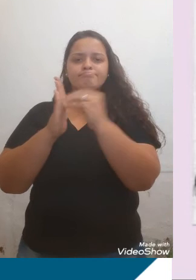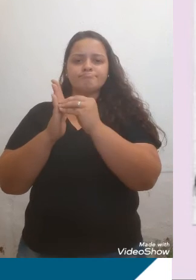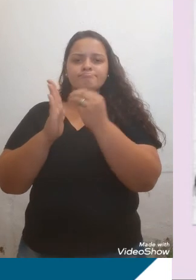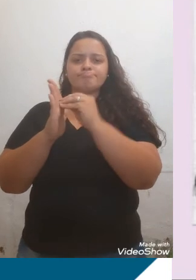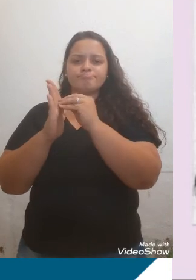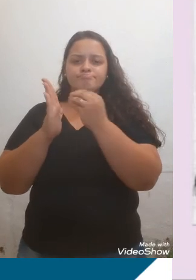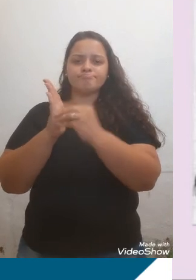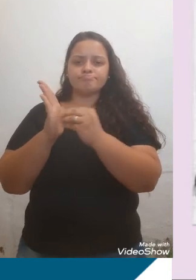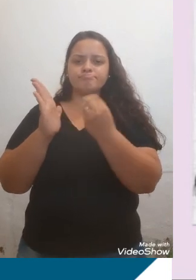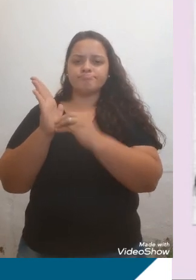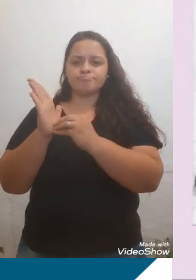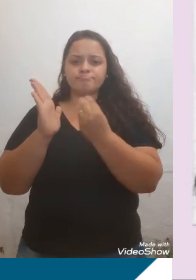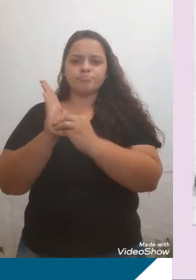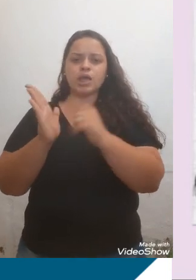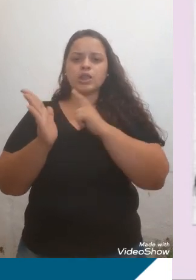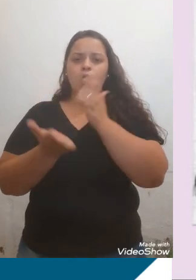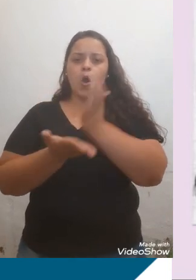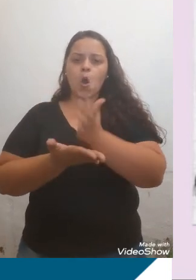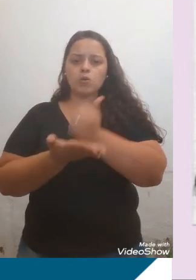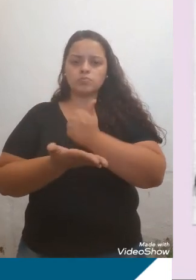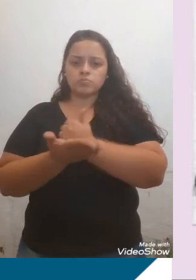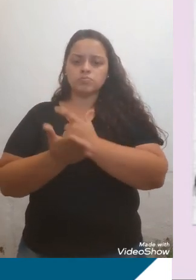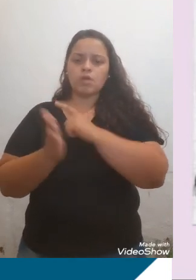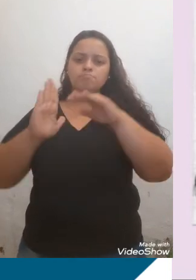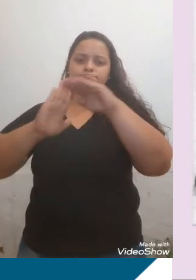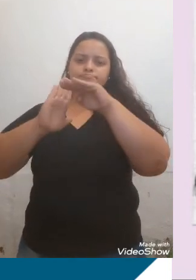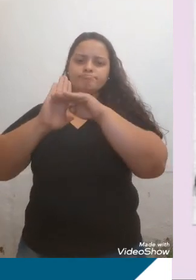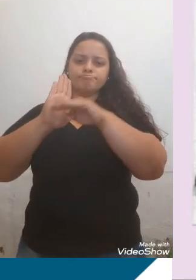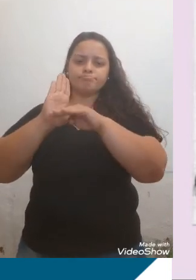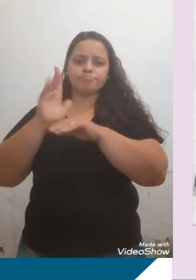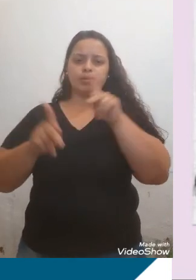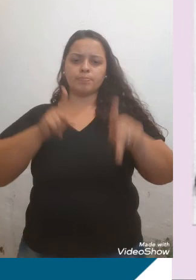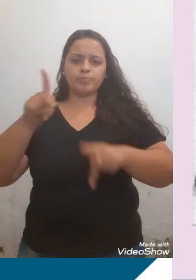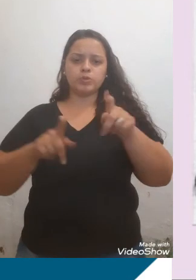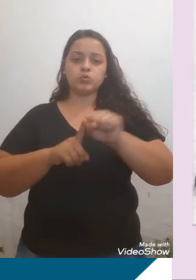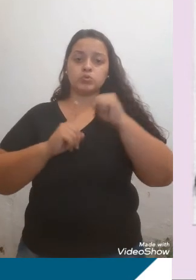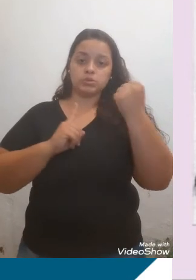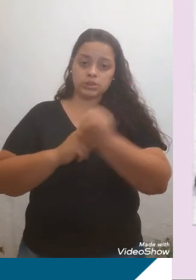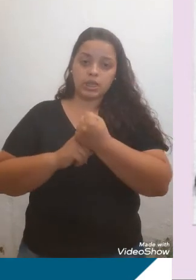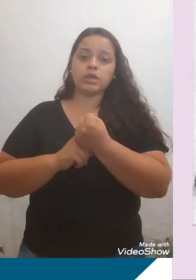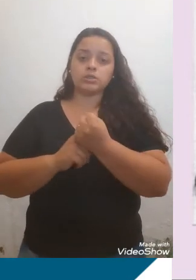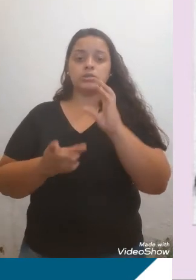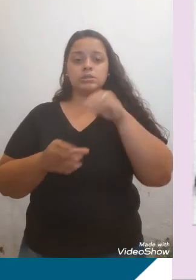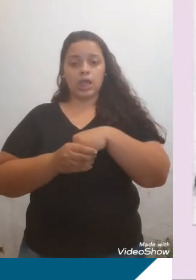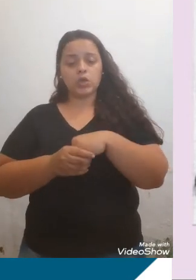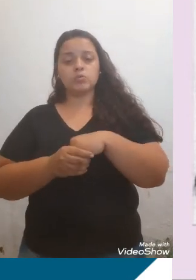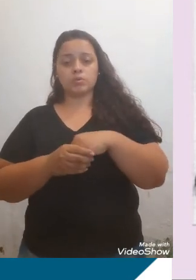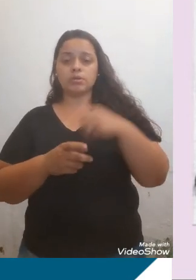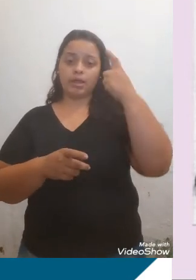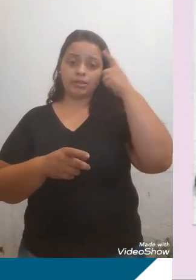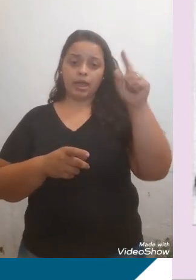catalogar e categorizar os povos, as sociedades dentro